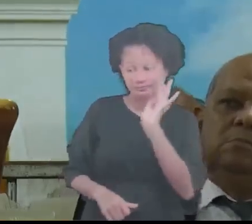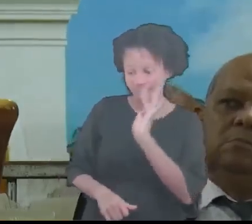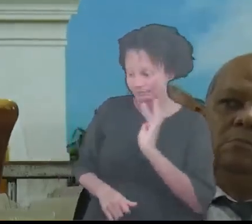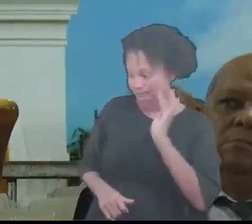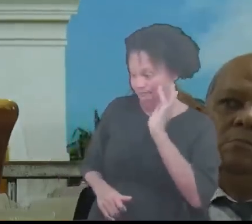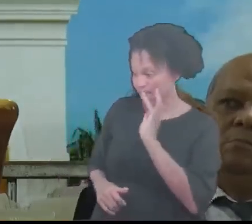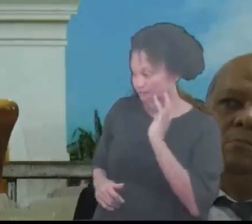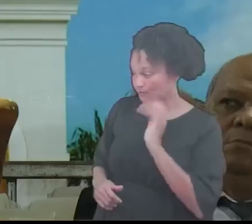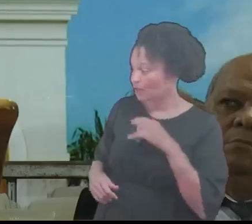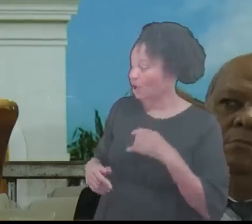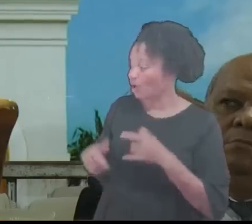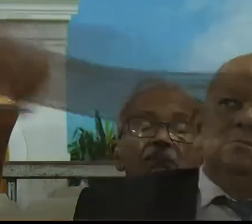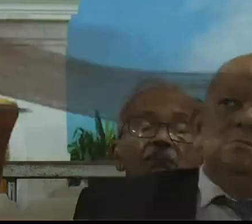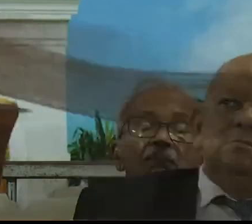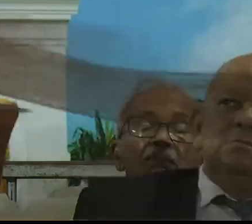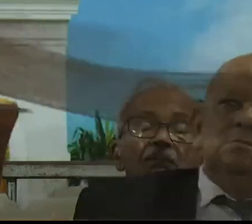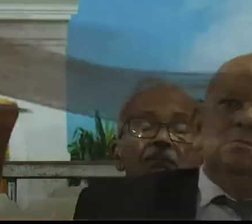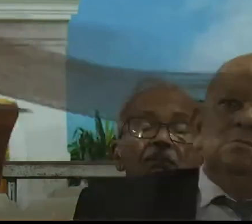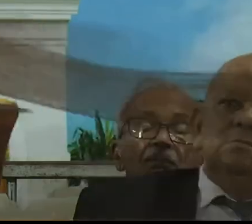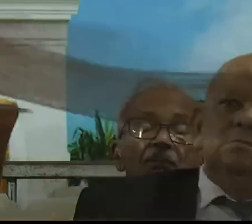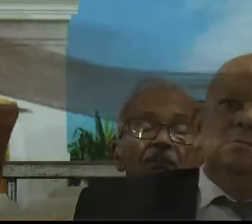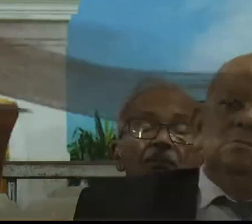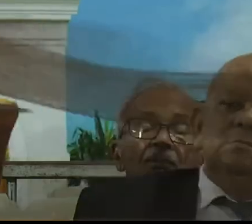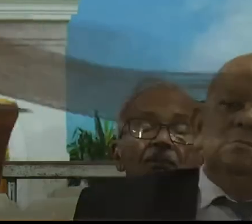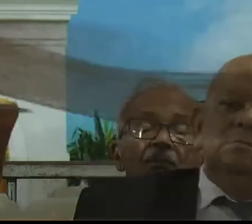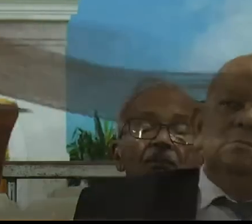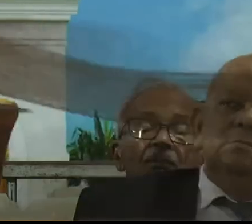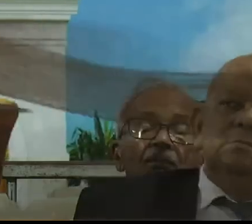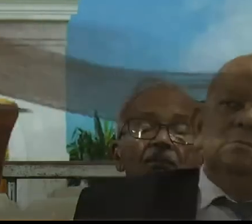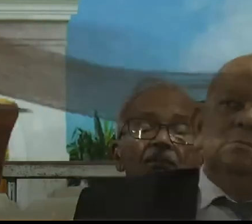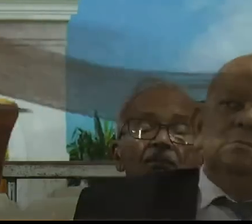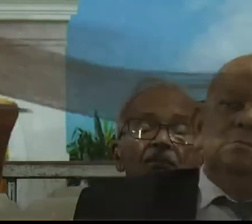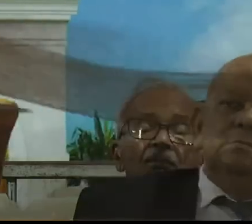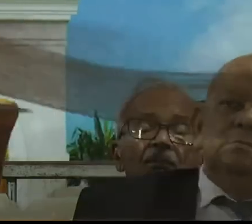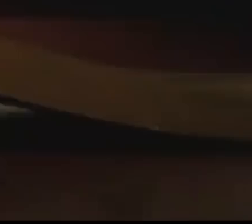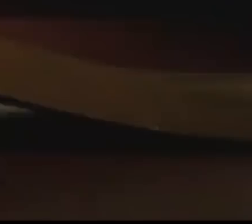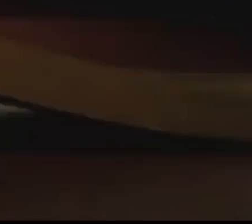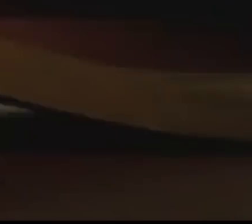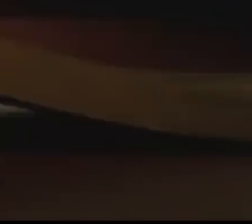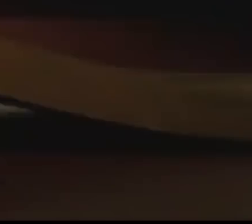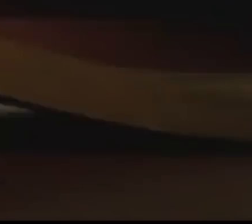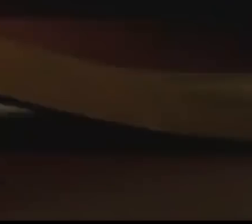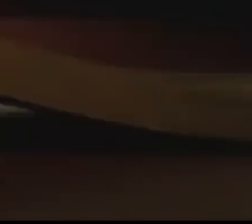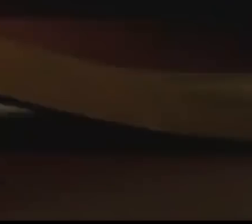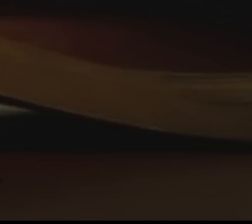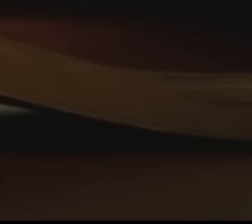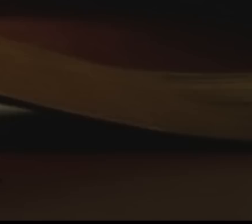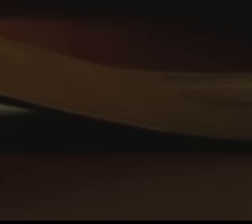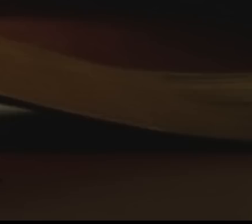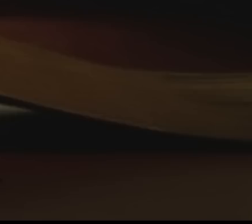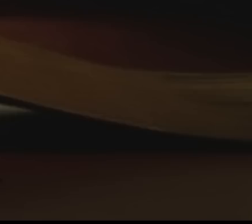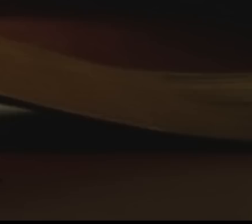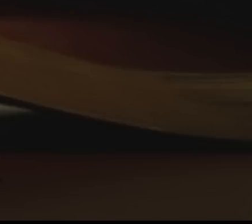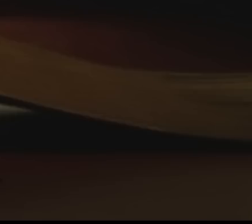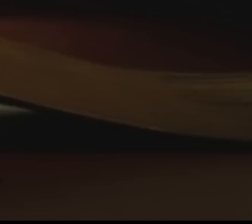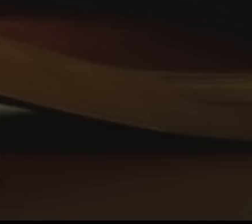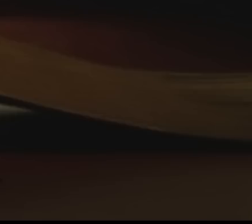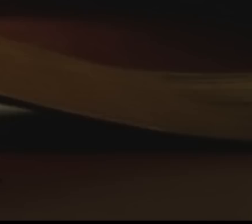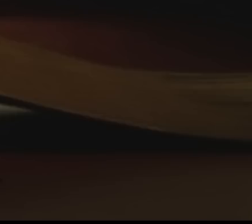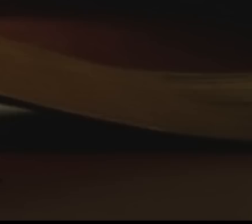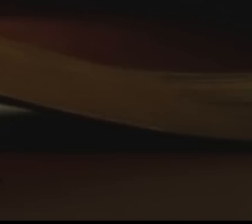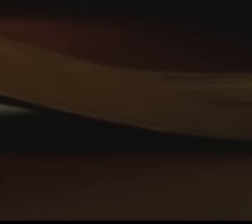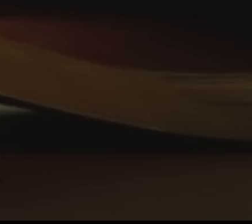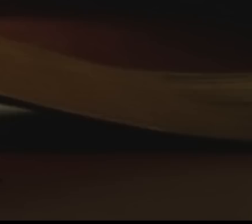rei está sentado à mesa, o meu nardo exala o seu